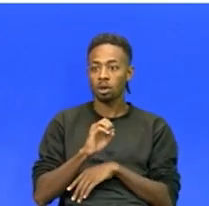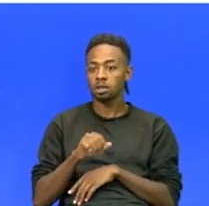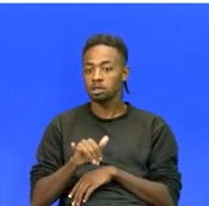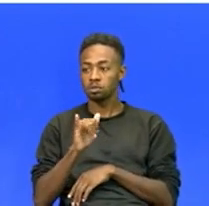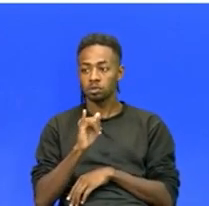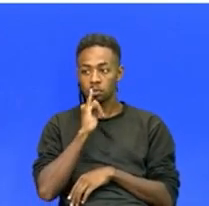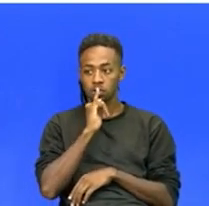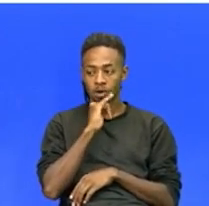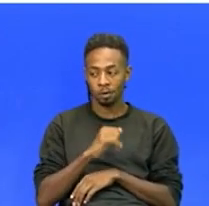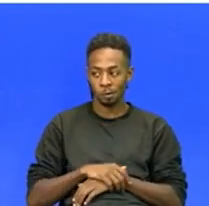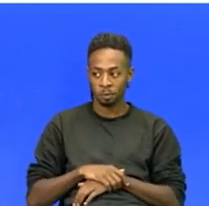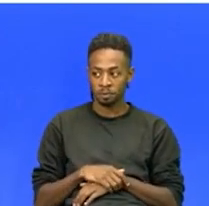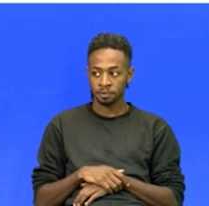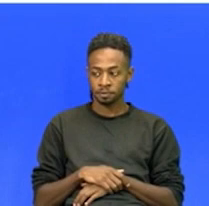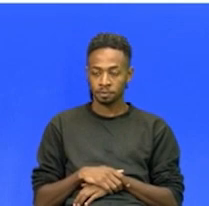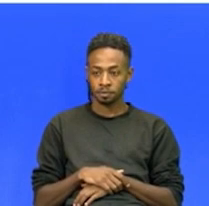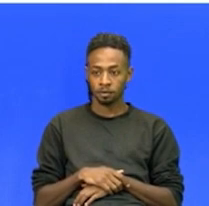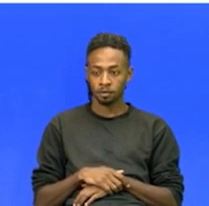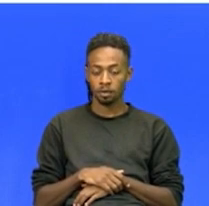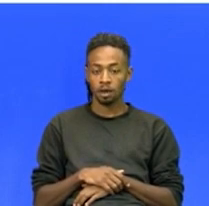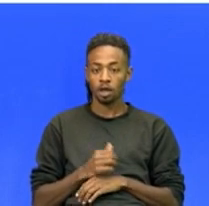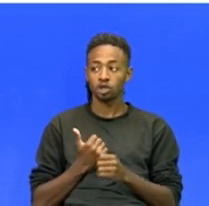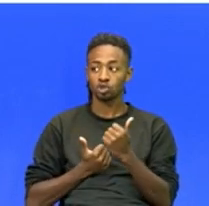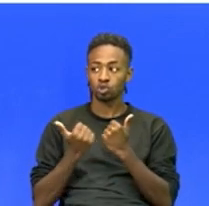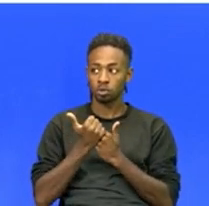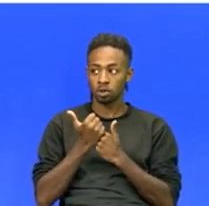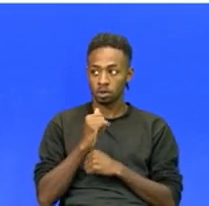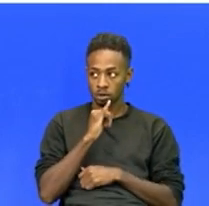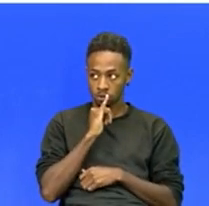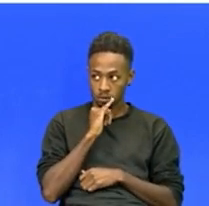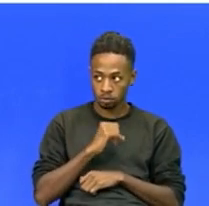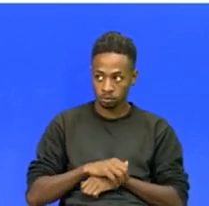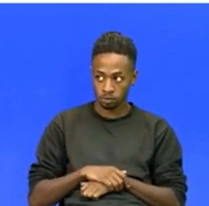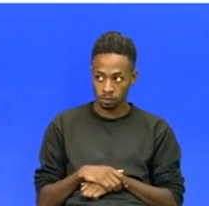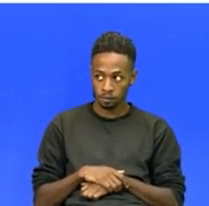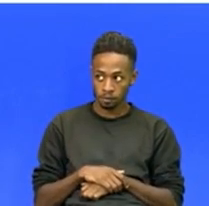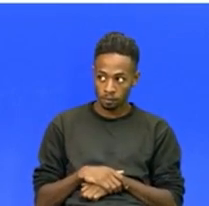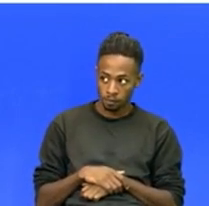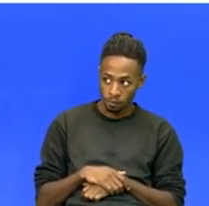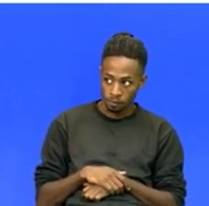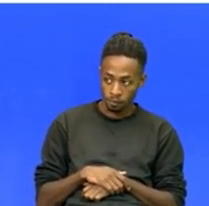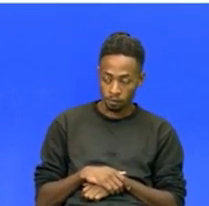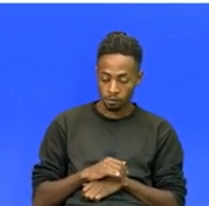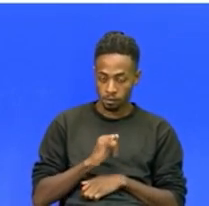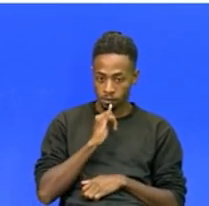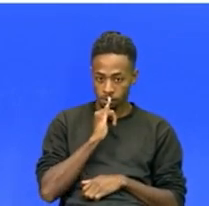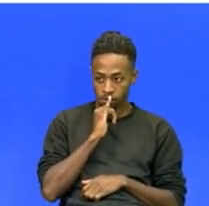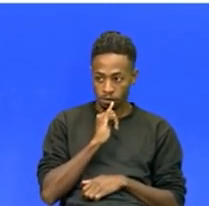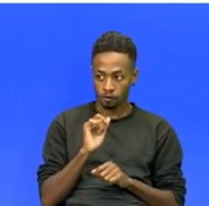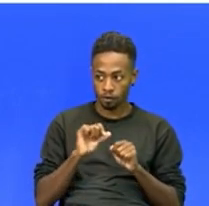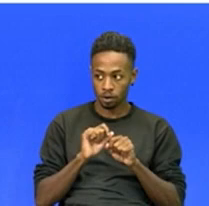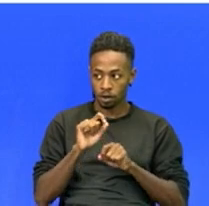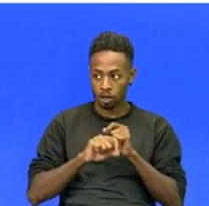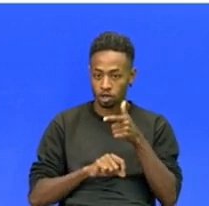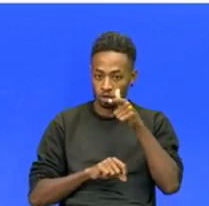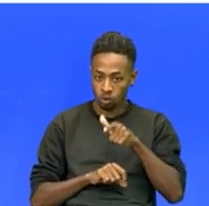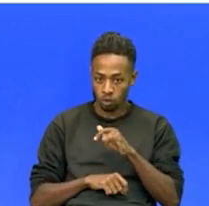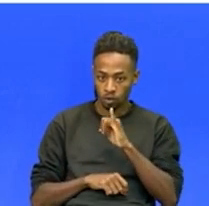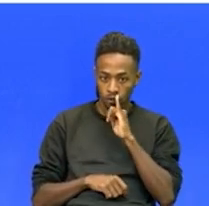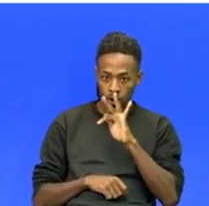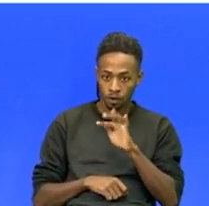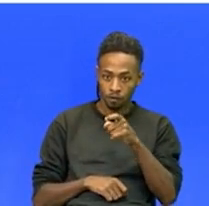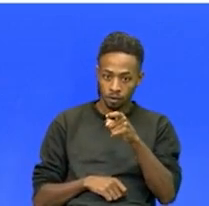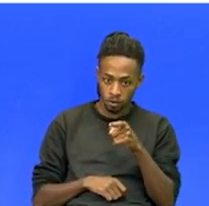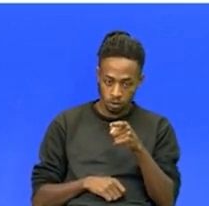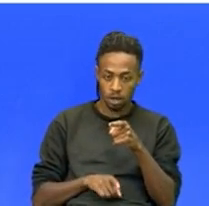né? E aí, substituindo do nosso determinante, a gente vai fazer de novo para f